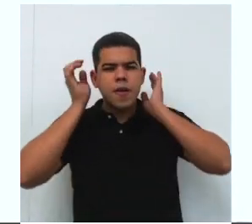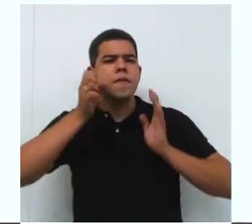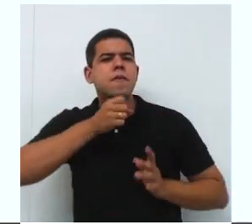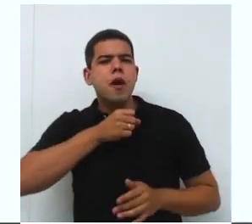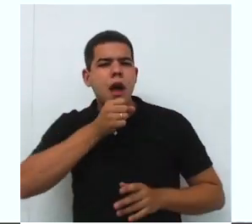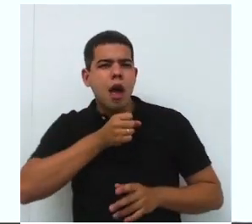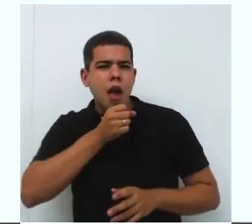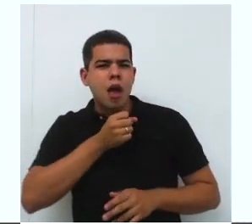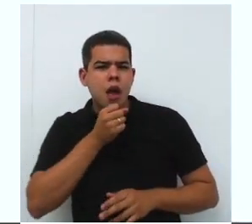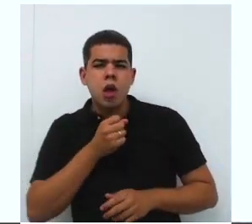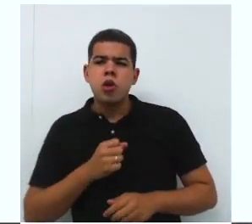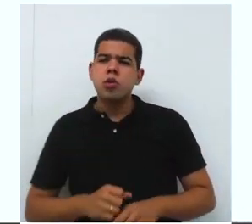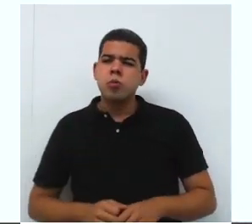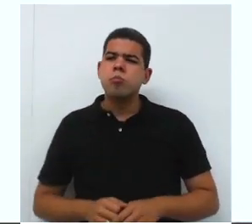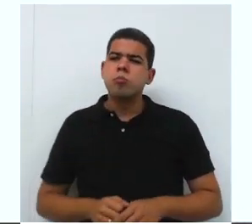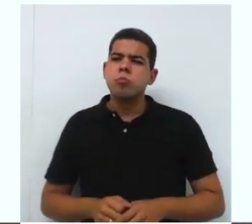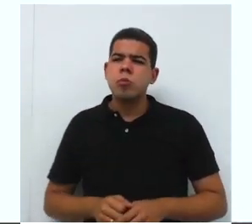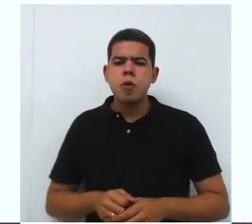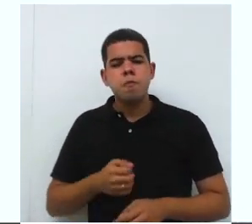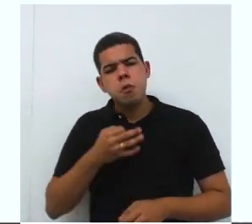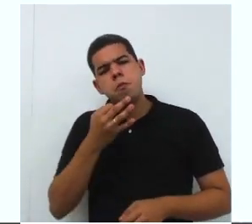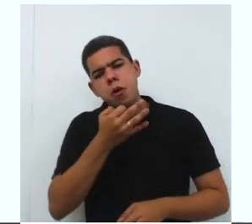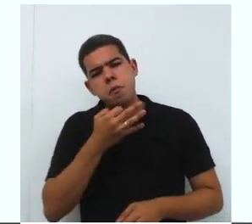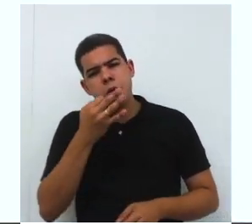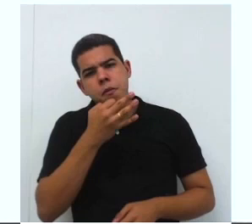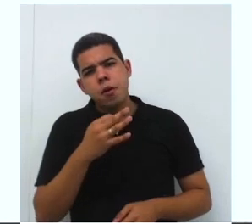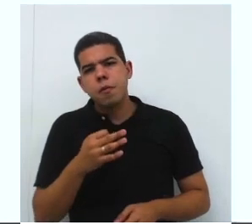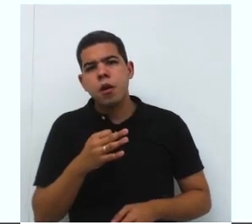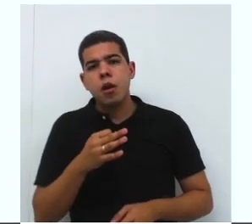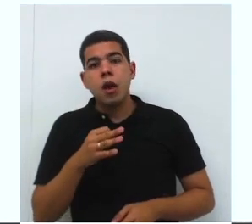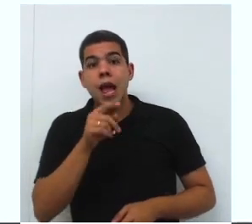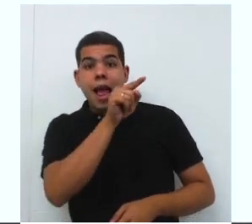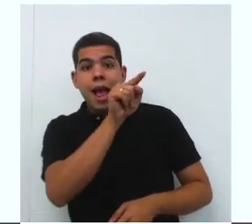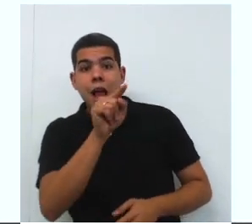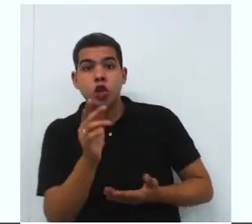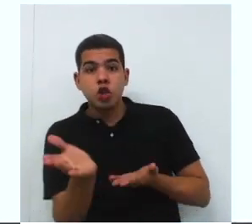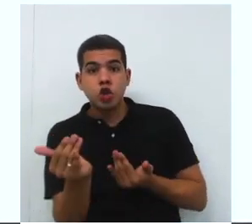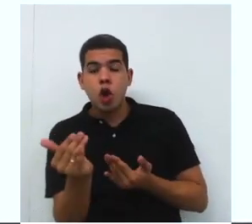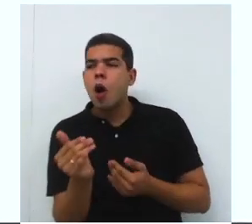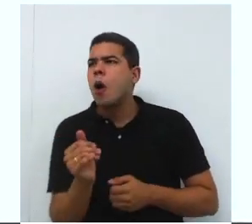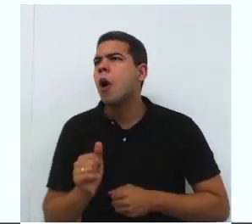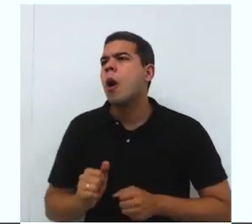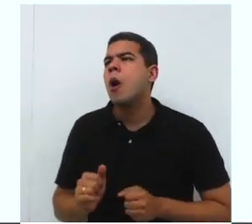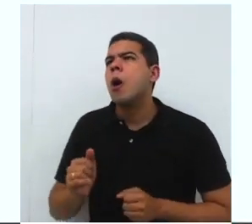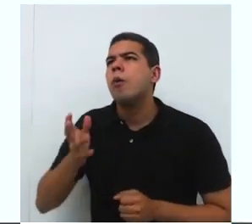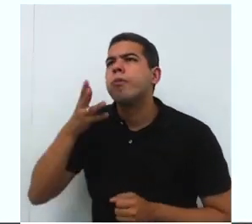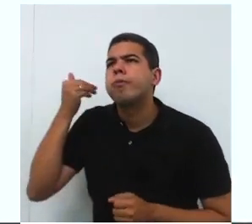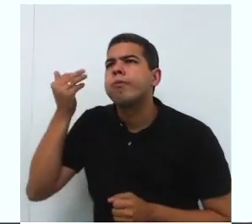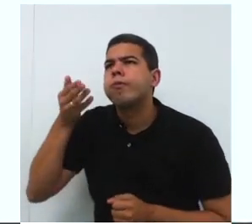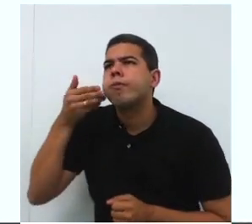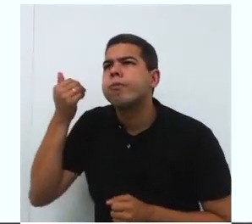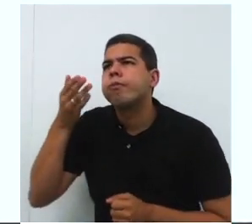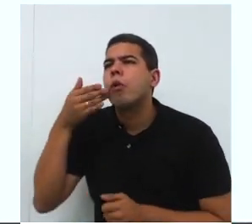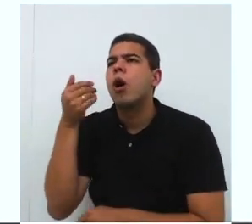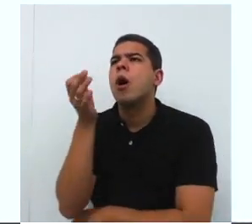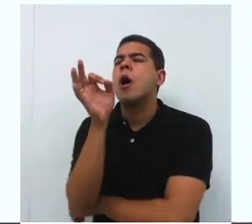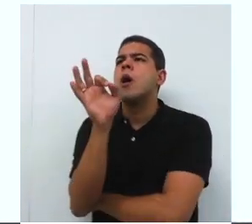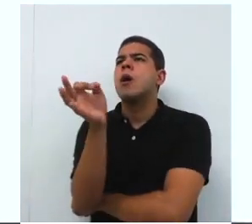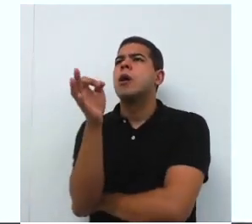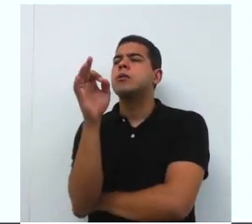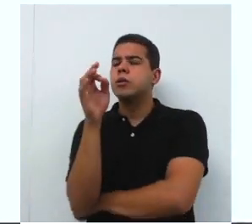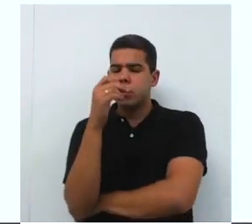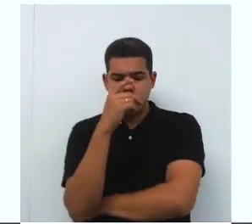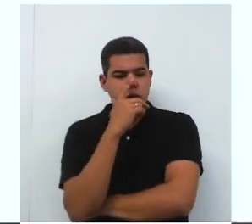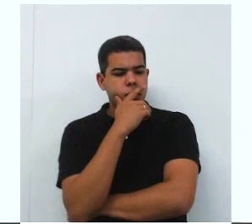para o mais novo através do quê? Da fala, a oralidade, é o discurso. Ele faz a comunicação, as condutas e